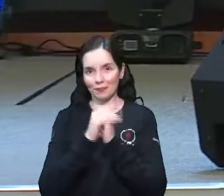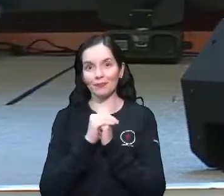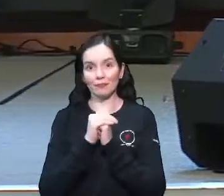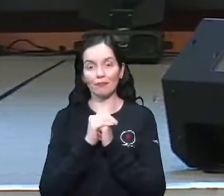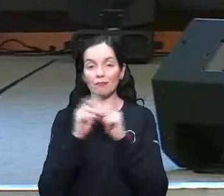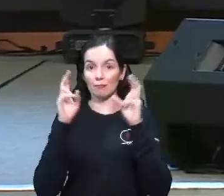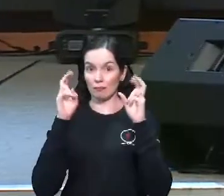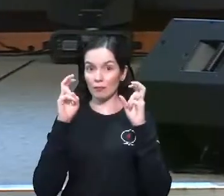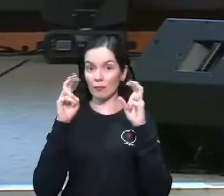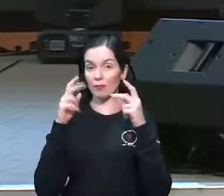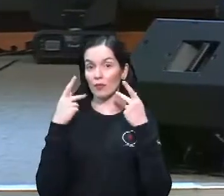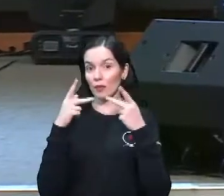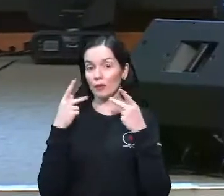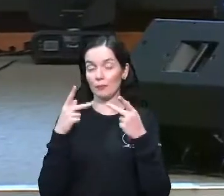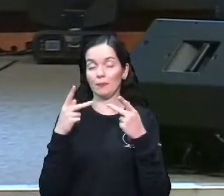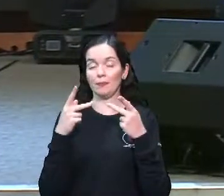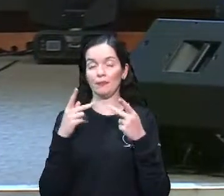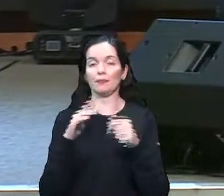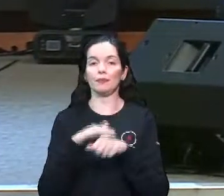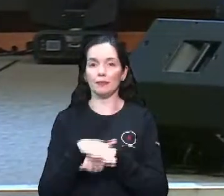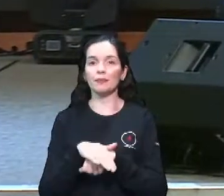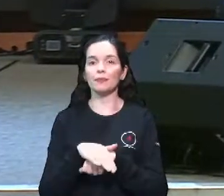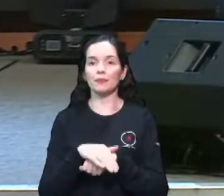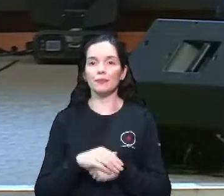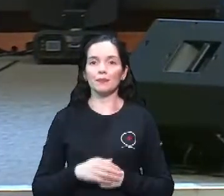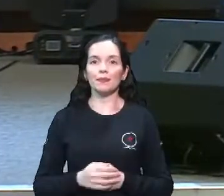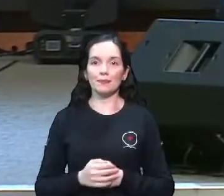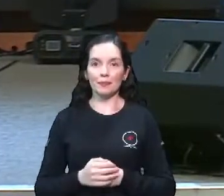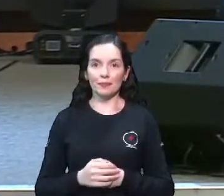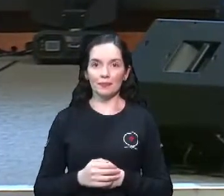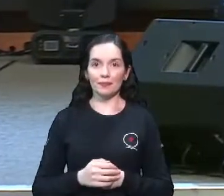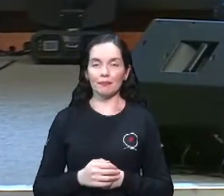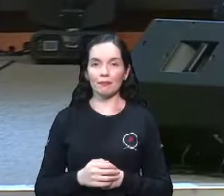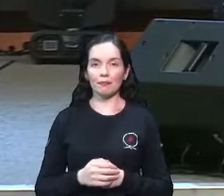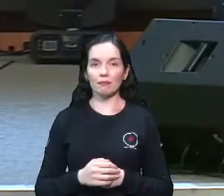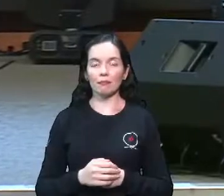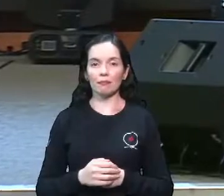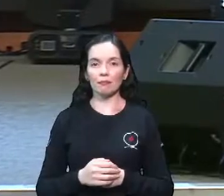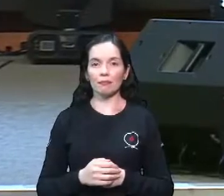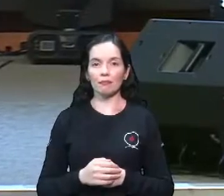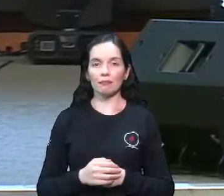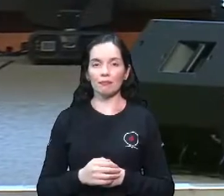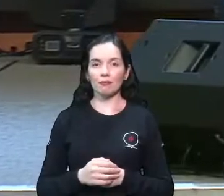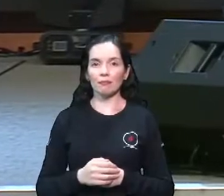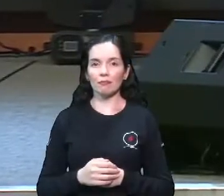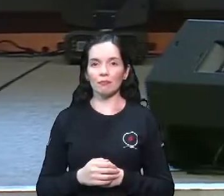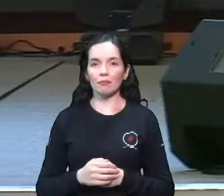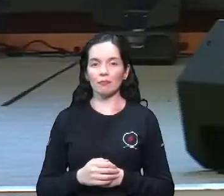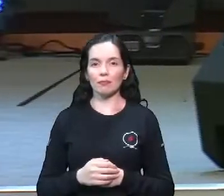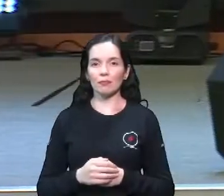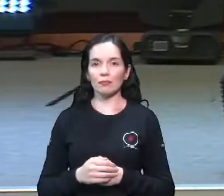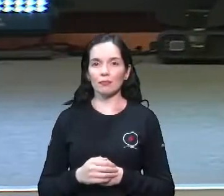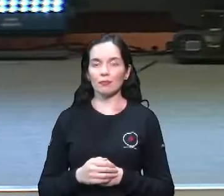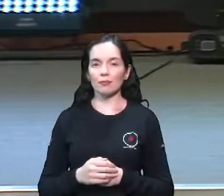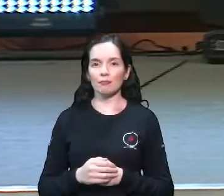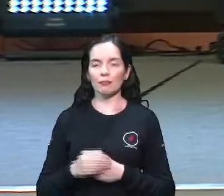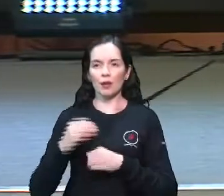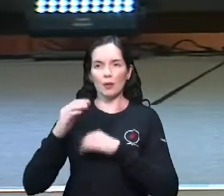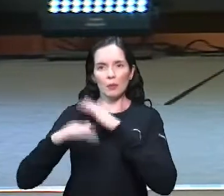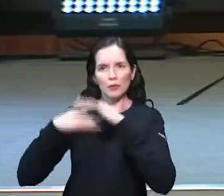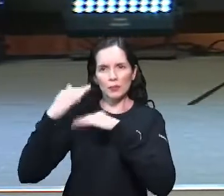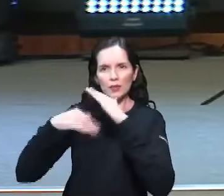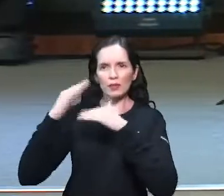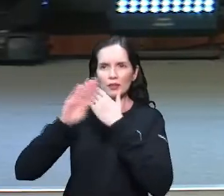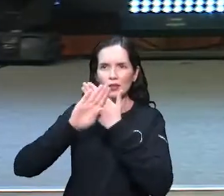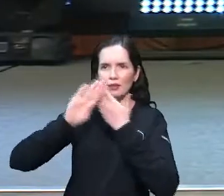O tema que eu quero ministrar nessa noite é o que afasta a prosperidade de nós